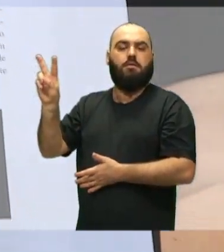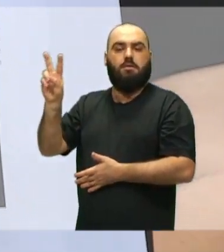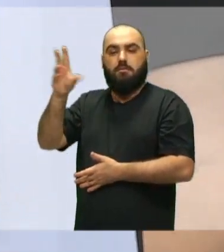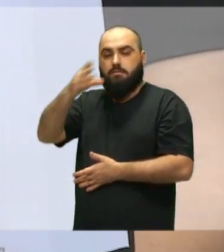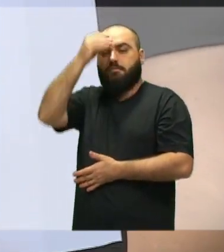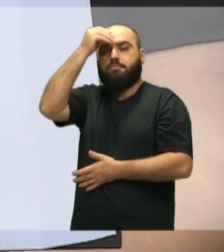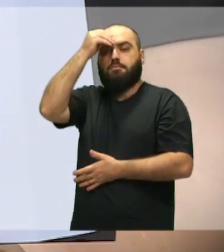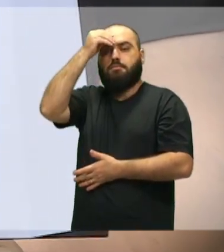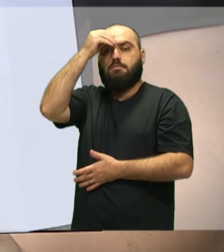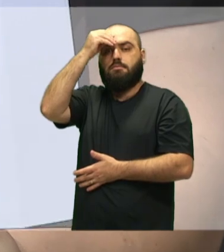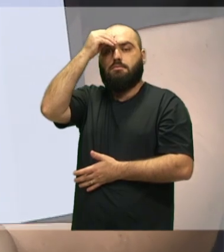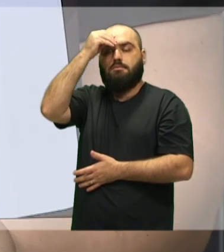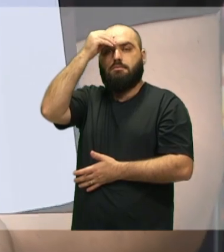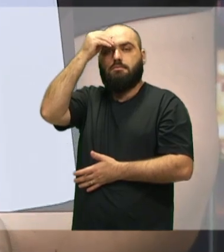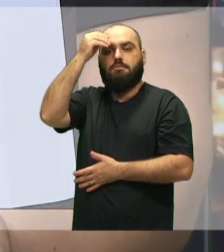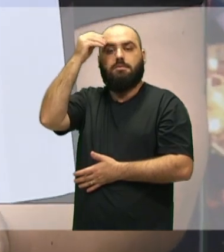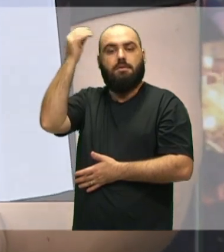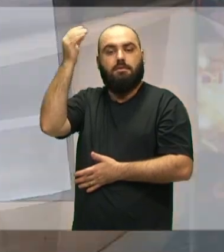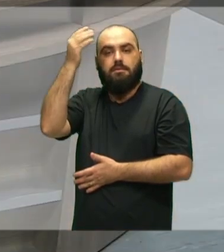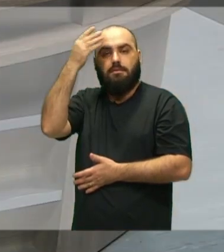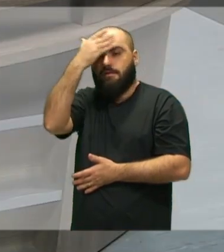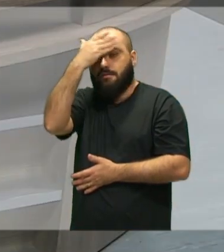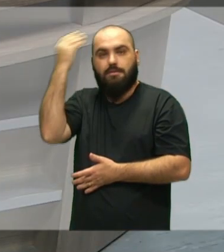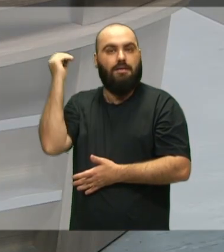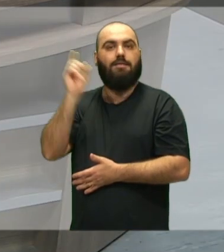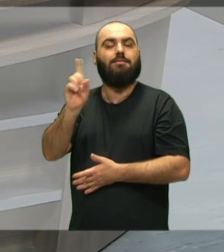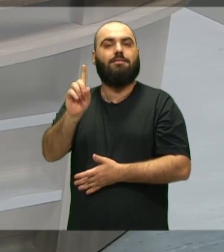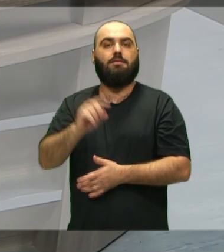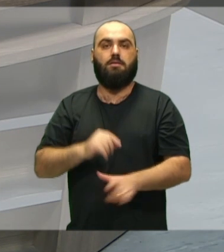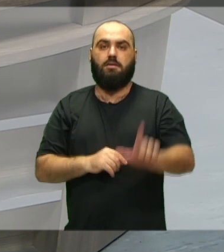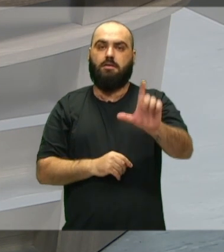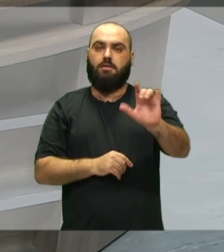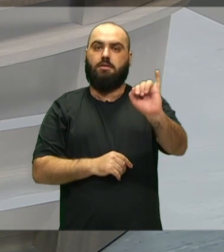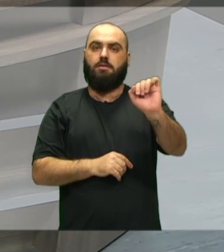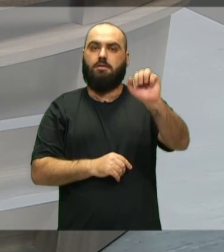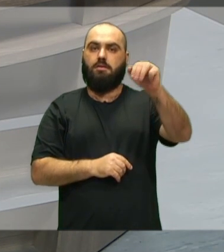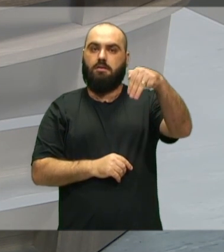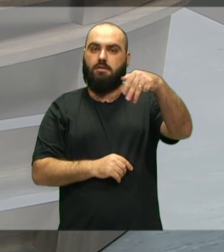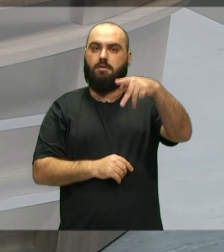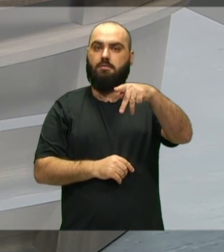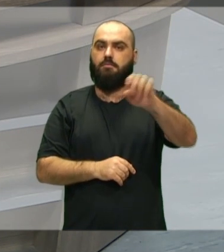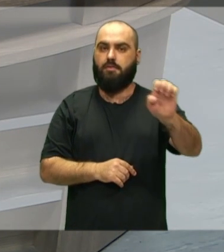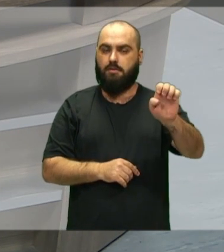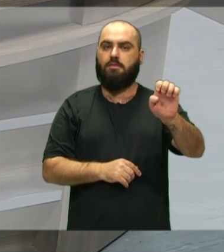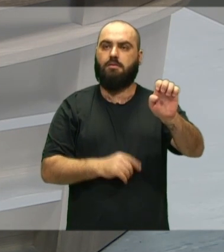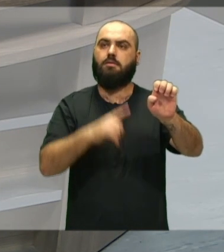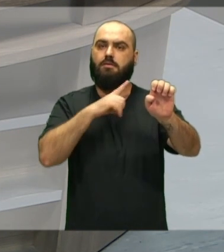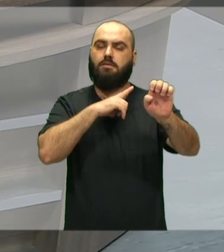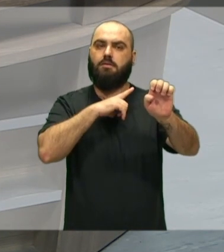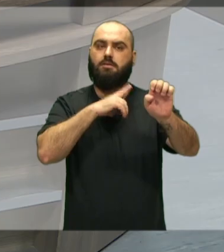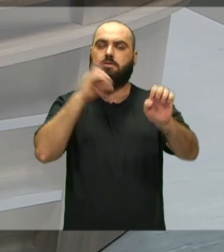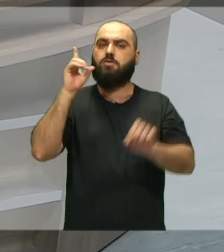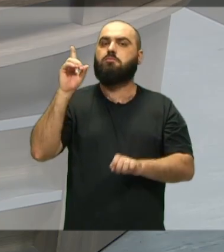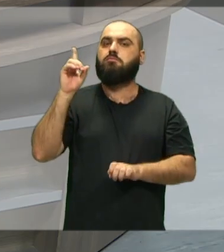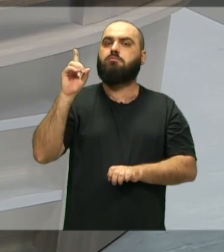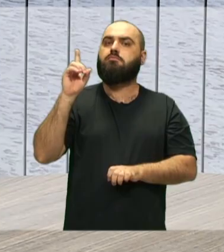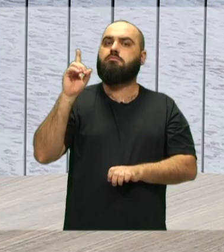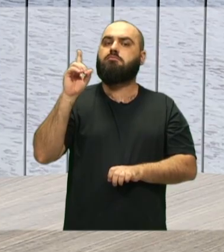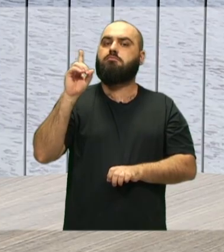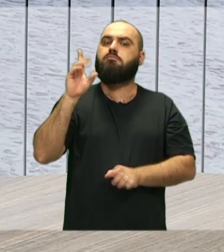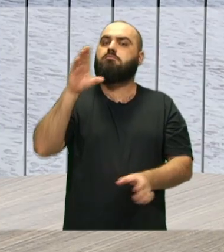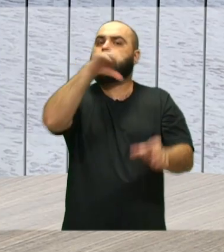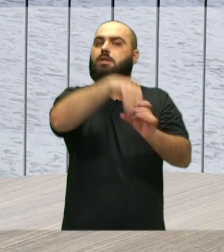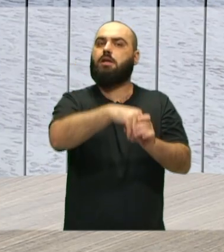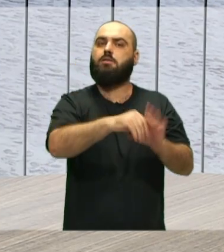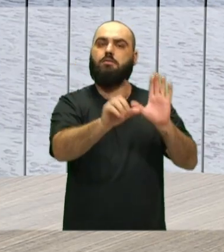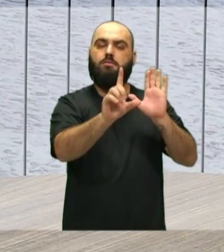hora da prova. O LIMP, por exemplo. O LIMP, até hoje, eu também tenho uma página de direito administrativo e está no livro também o